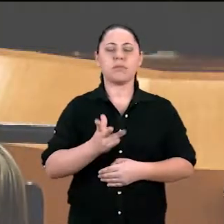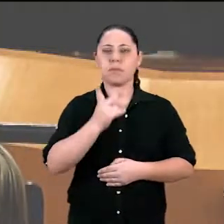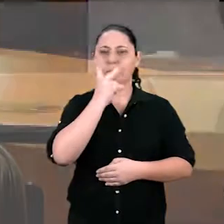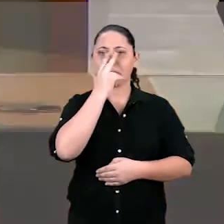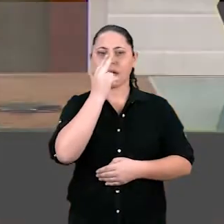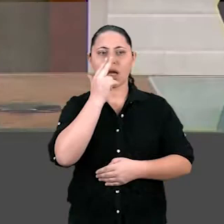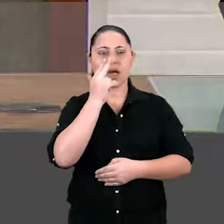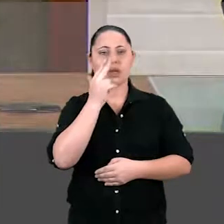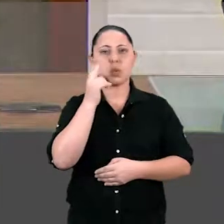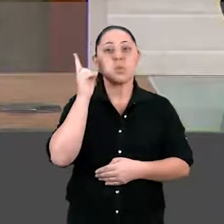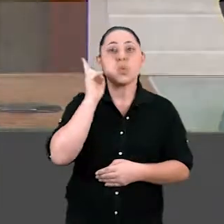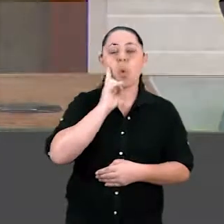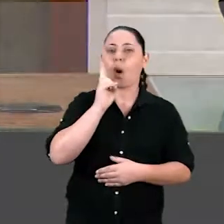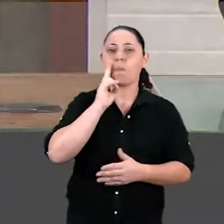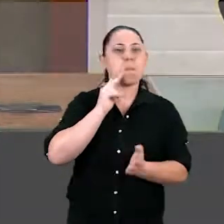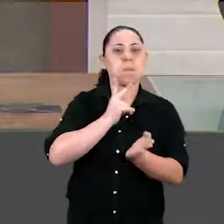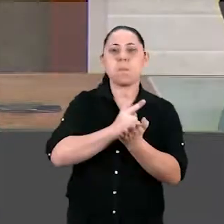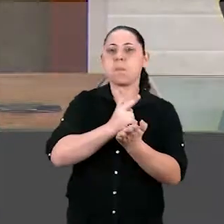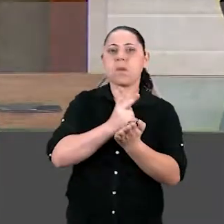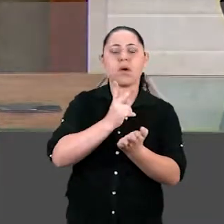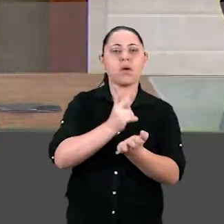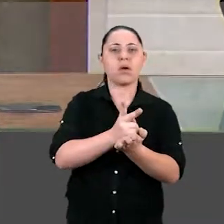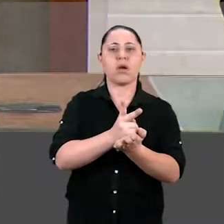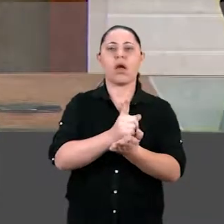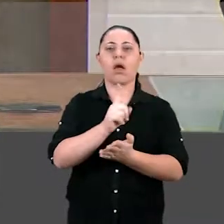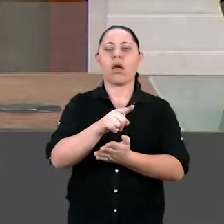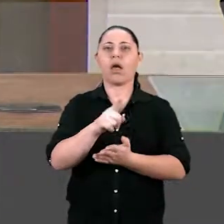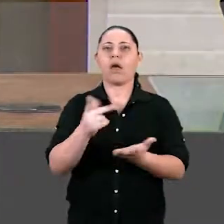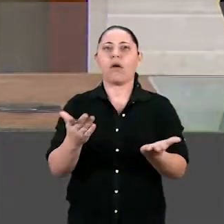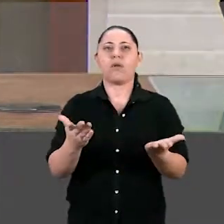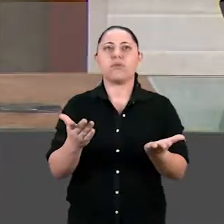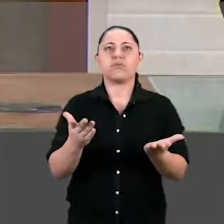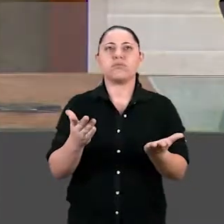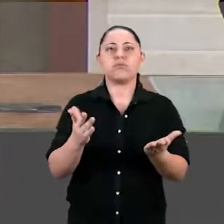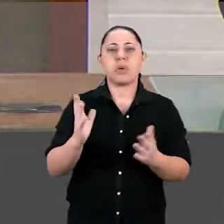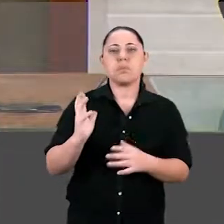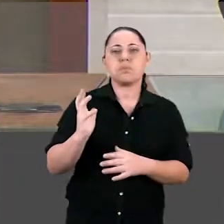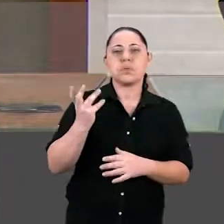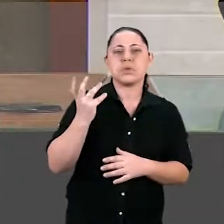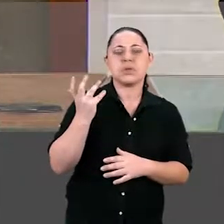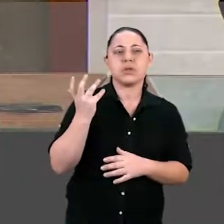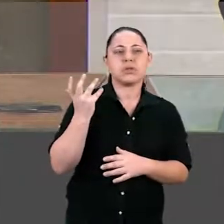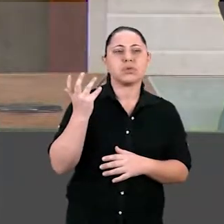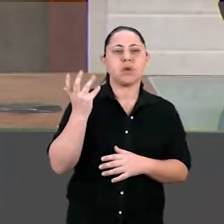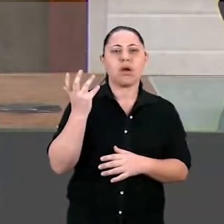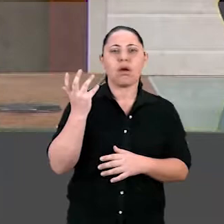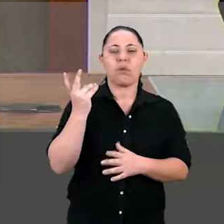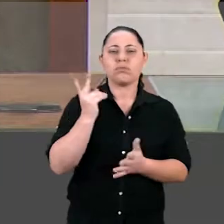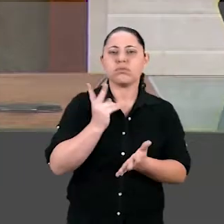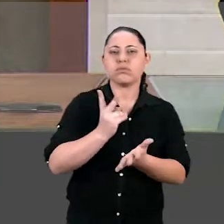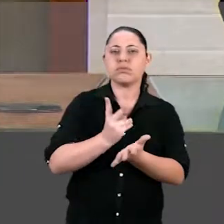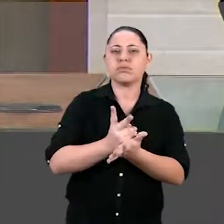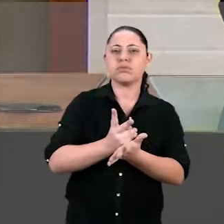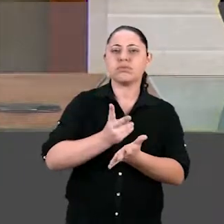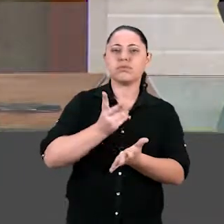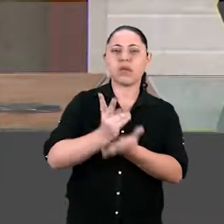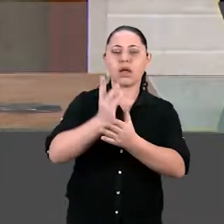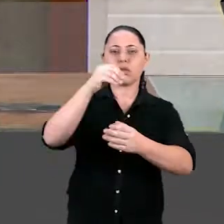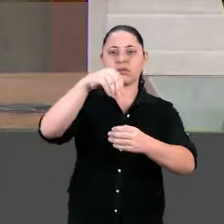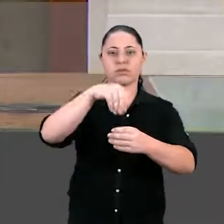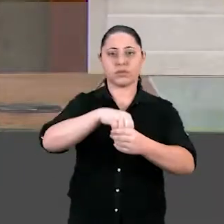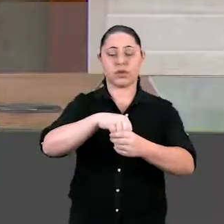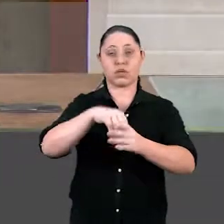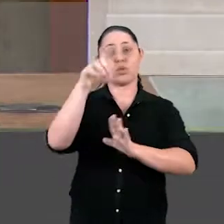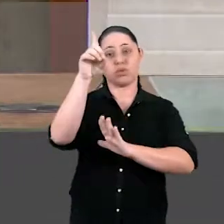virou, sem sombra de dúvida, um evento marcado e contínuo